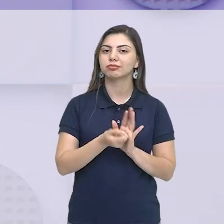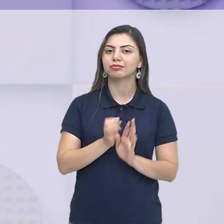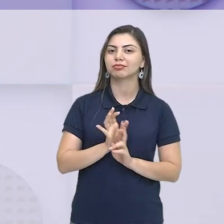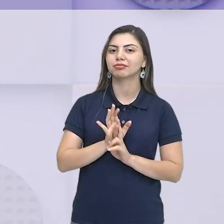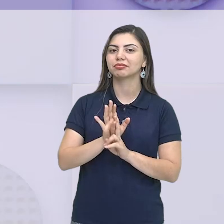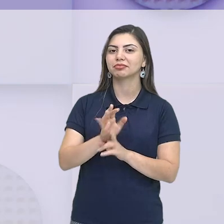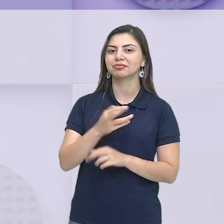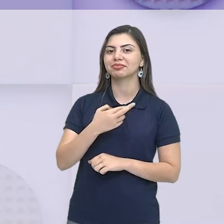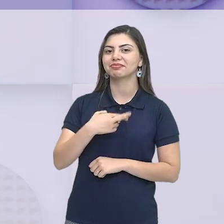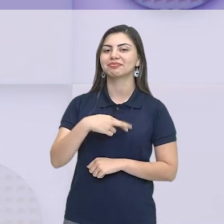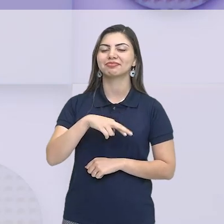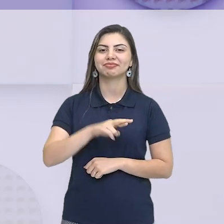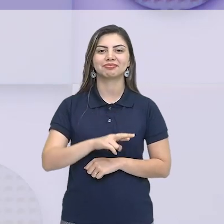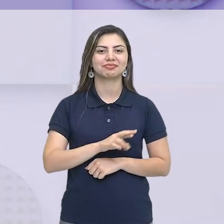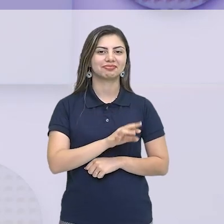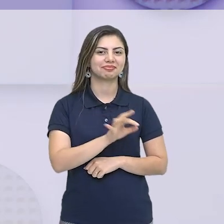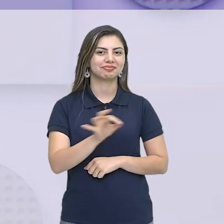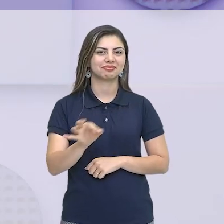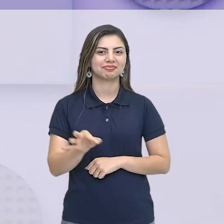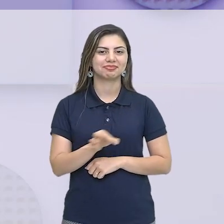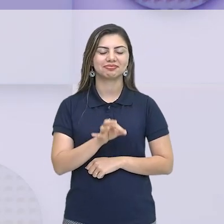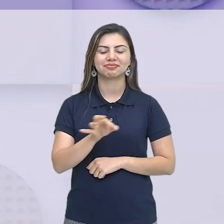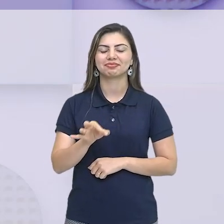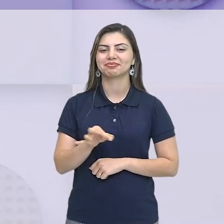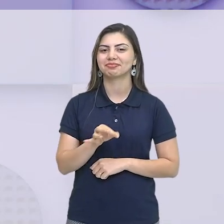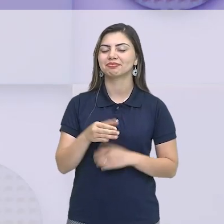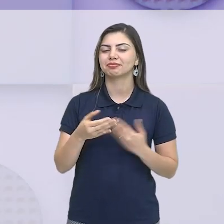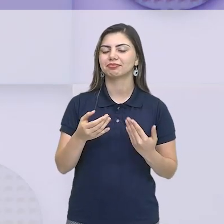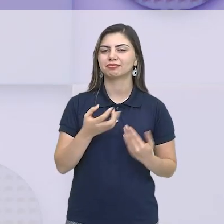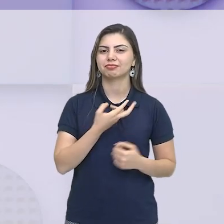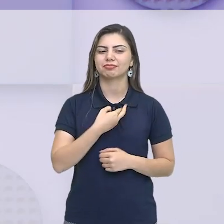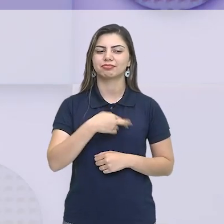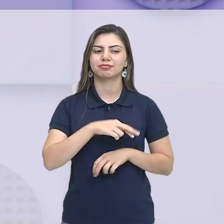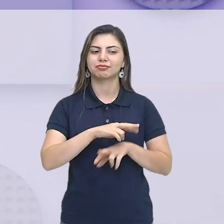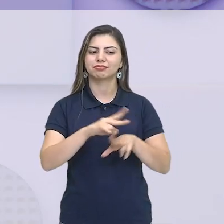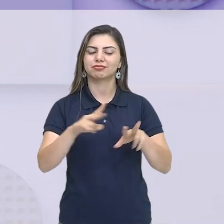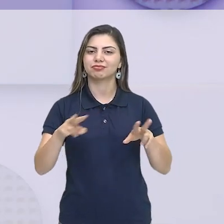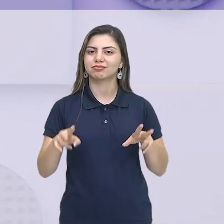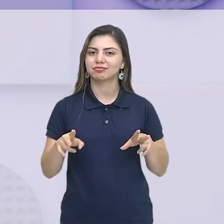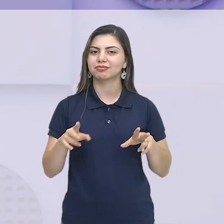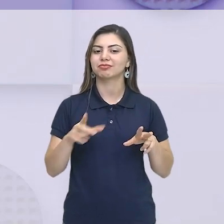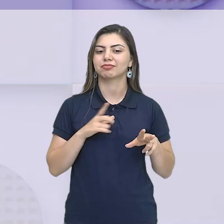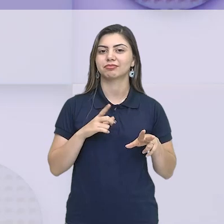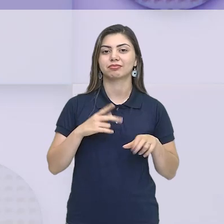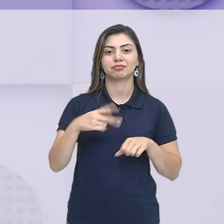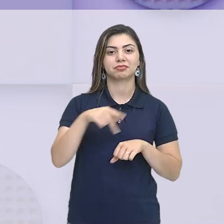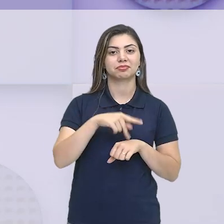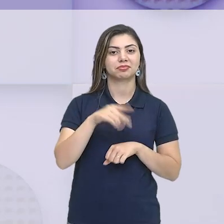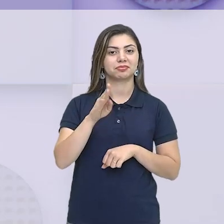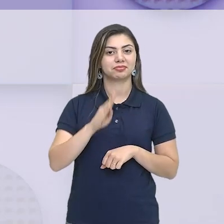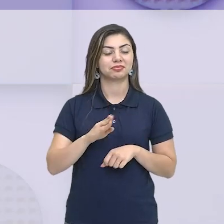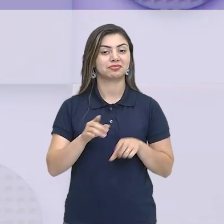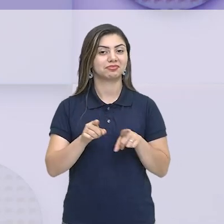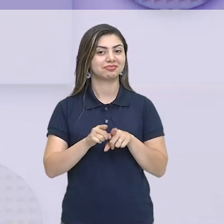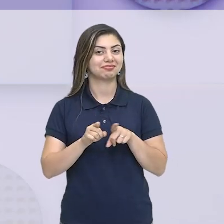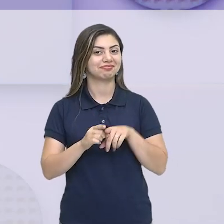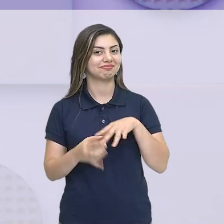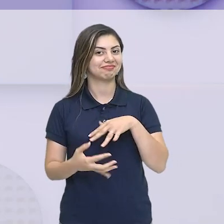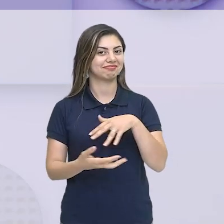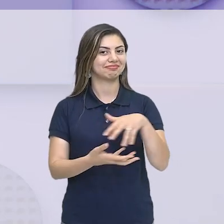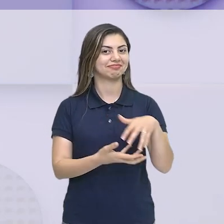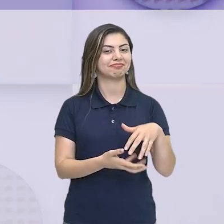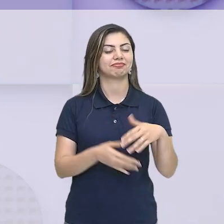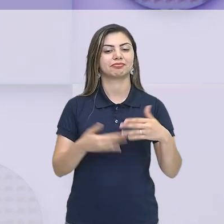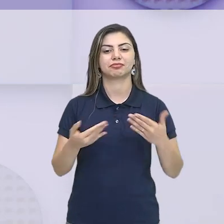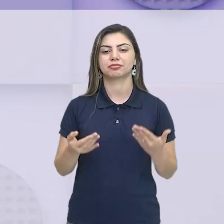os símbolos que representam as diferentes tradições religiosas do Brasil e do mundo.